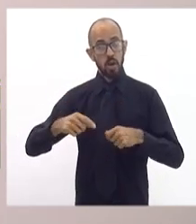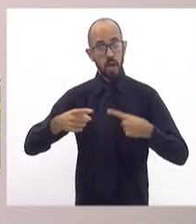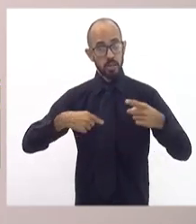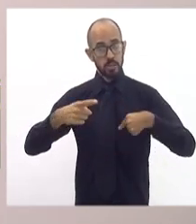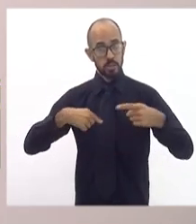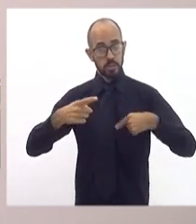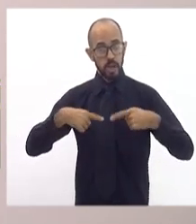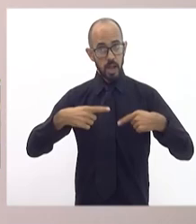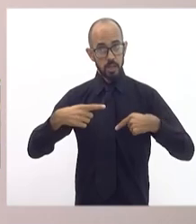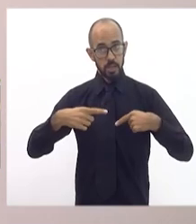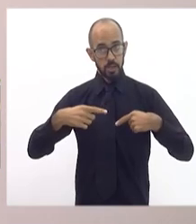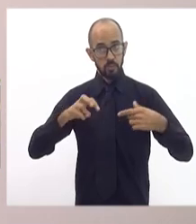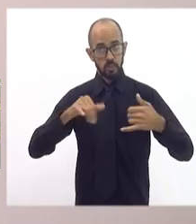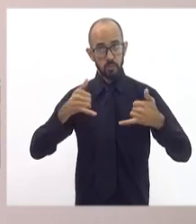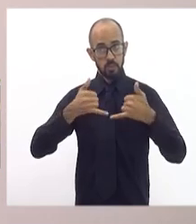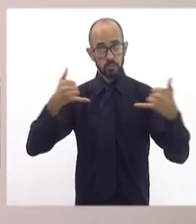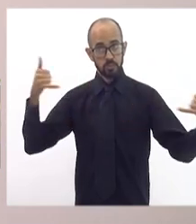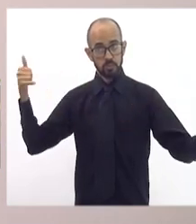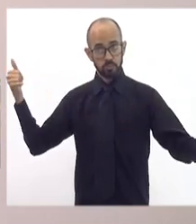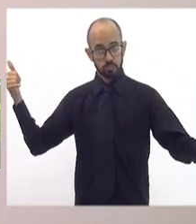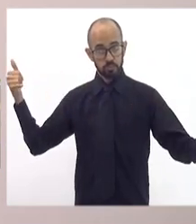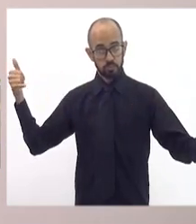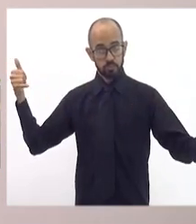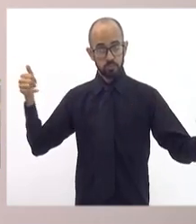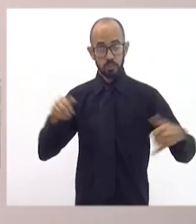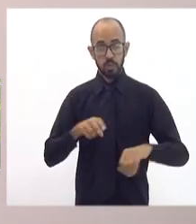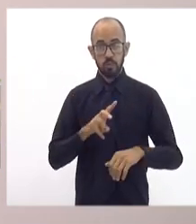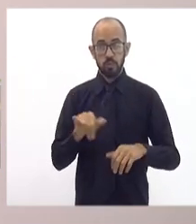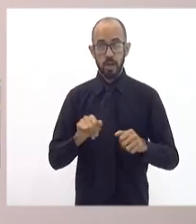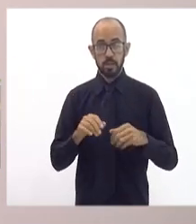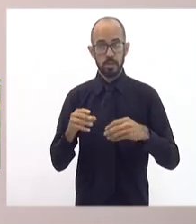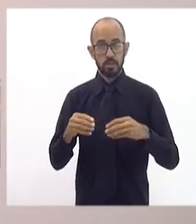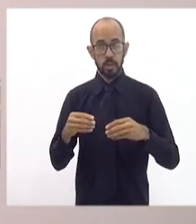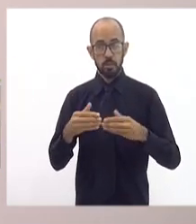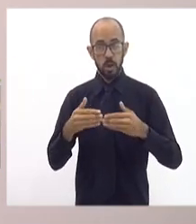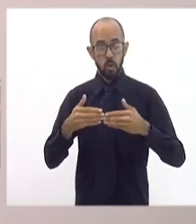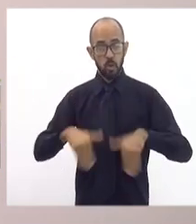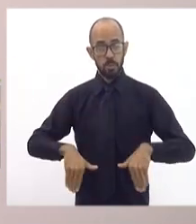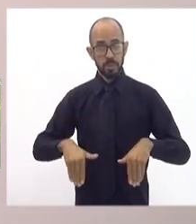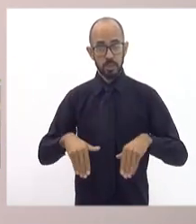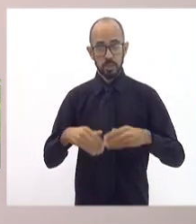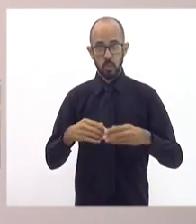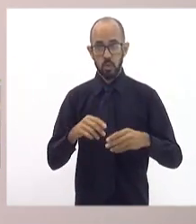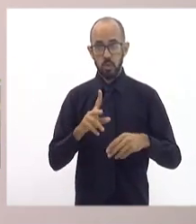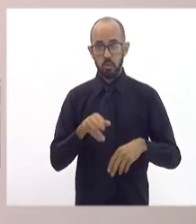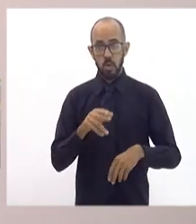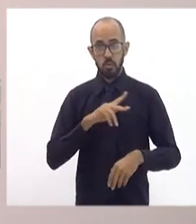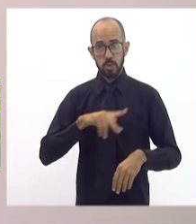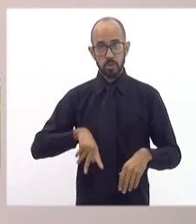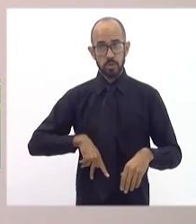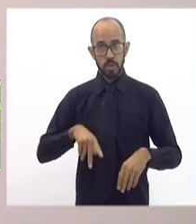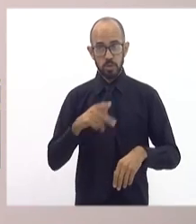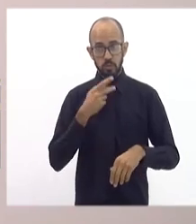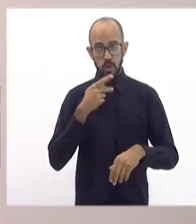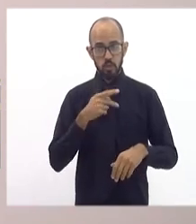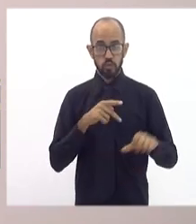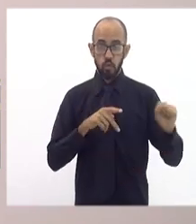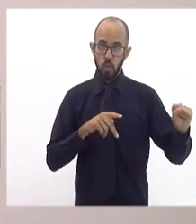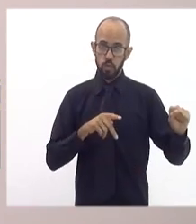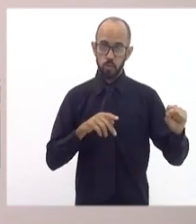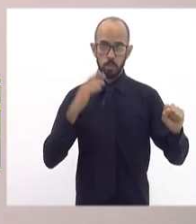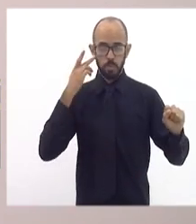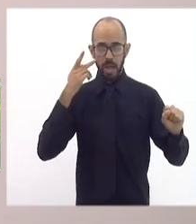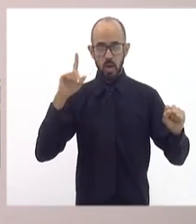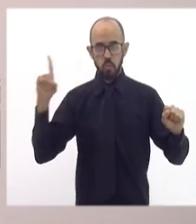a linha de transmissão tá onde vai ser compensado que ele o presidente Felipe falou de 8 para 1 tá